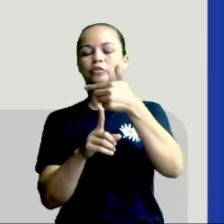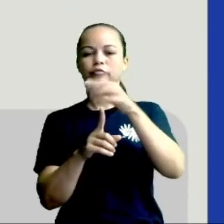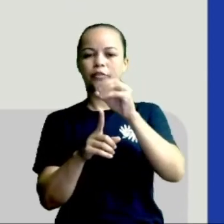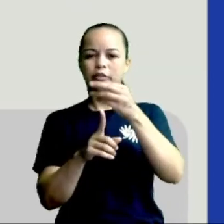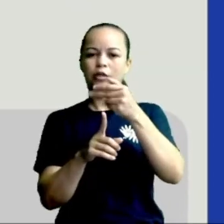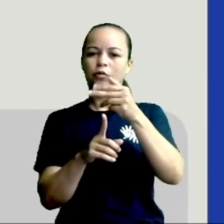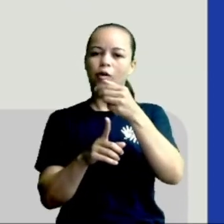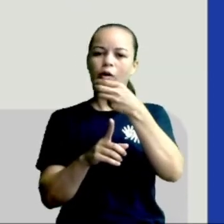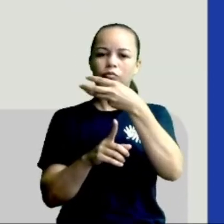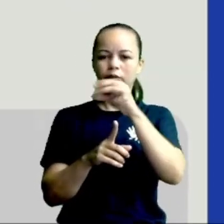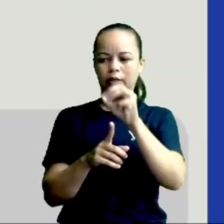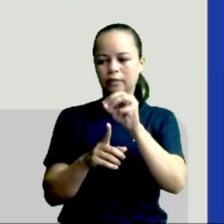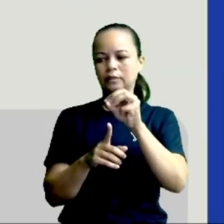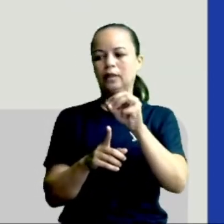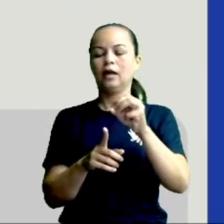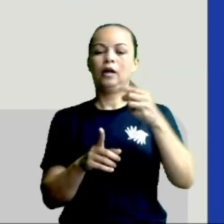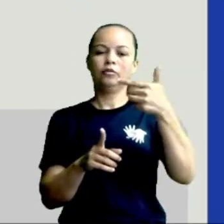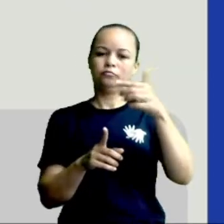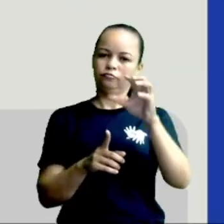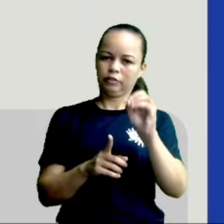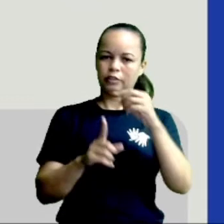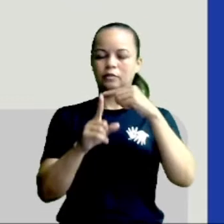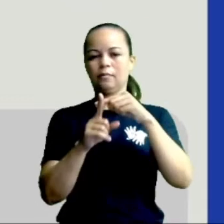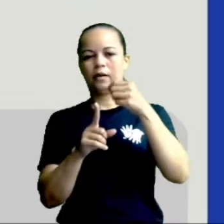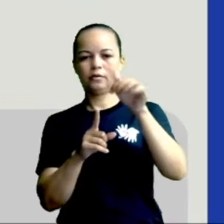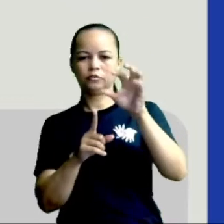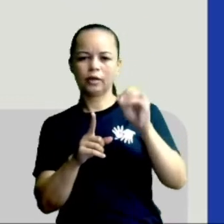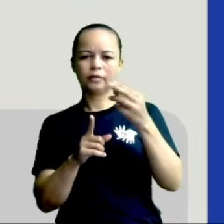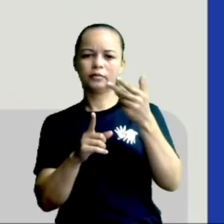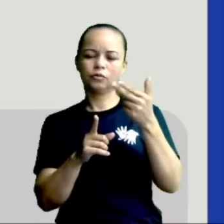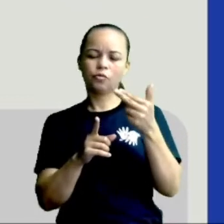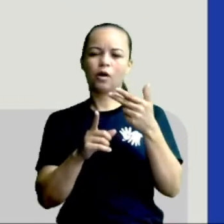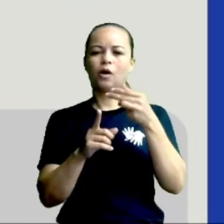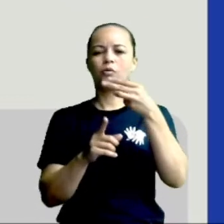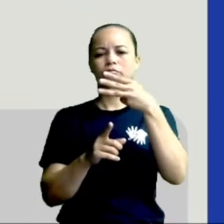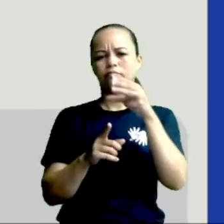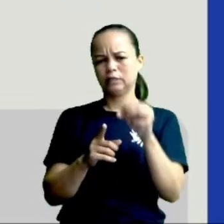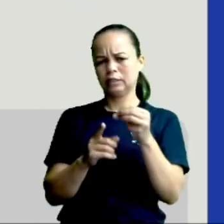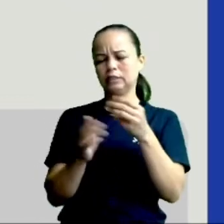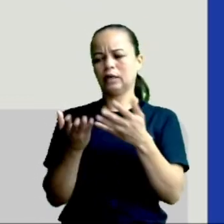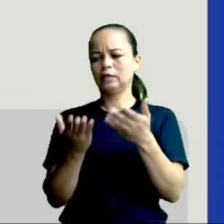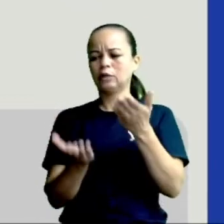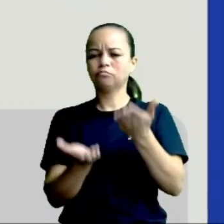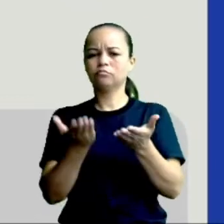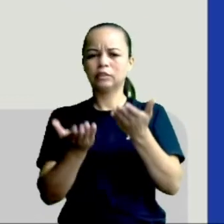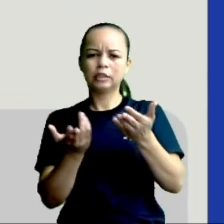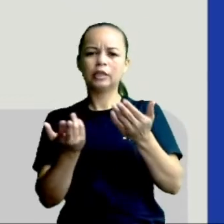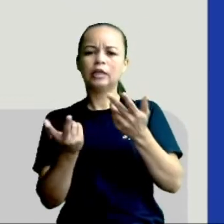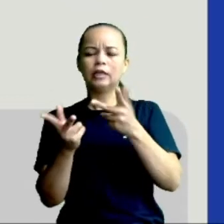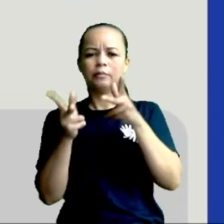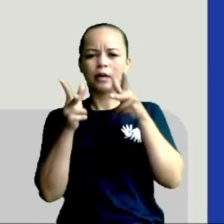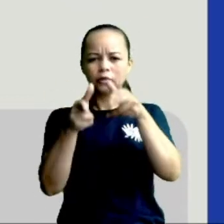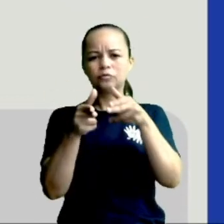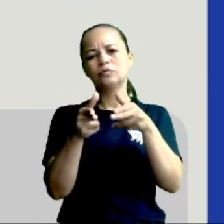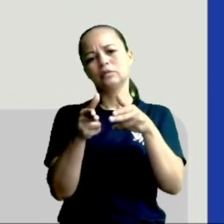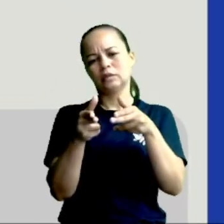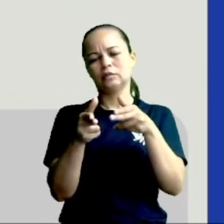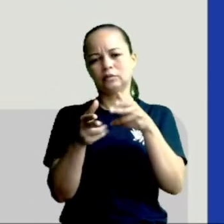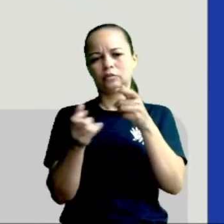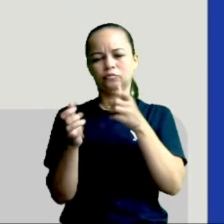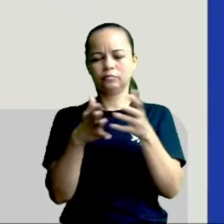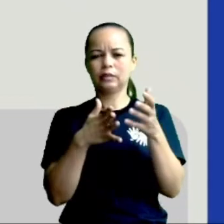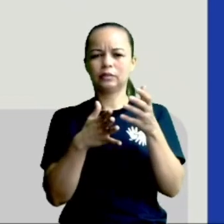iguais tá então esse sinal aí indica né que a água equilíbrio em termos são iguais queres